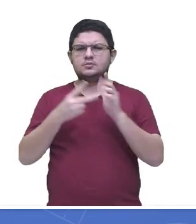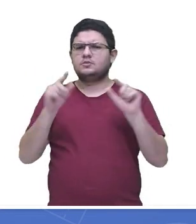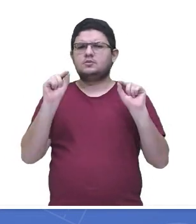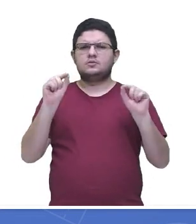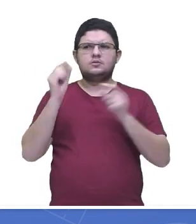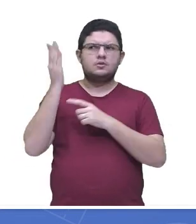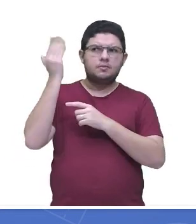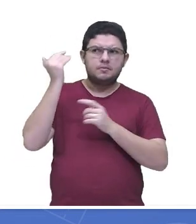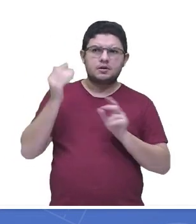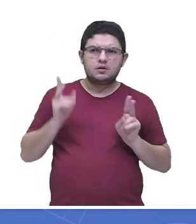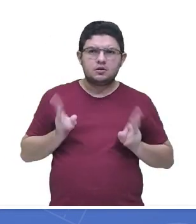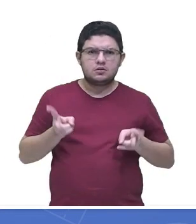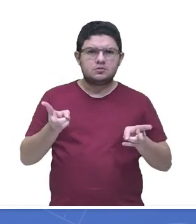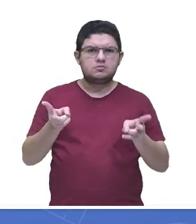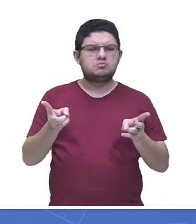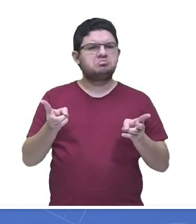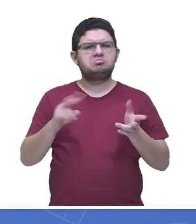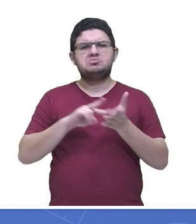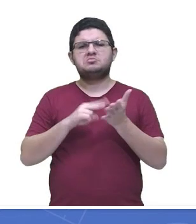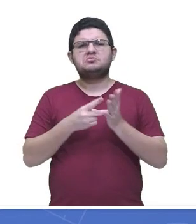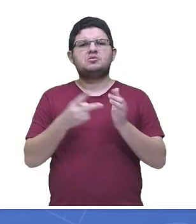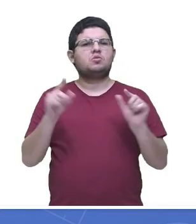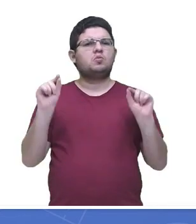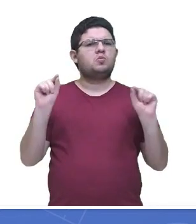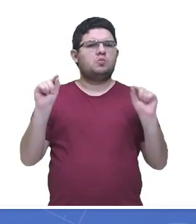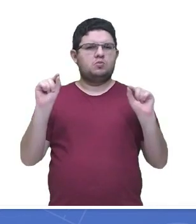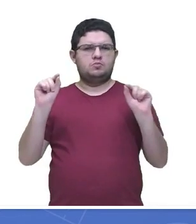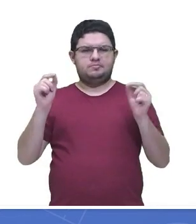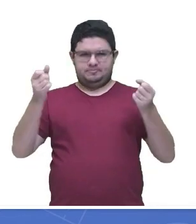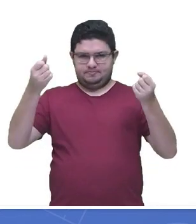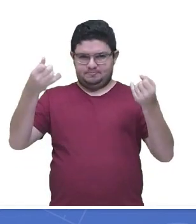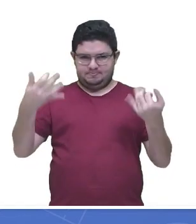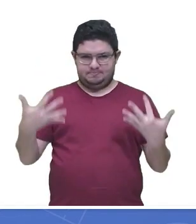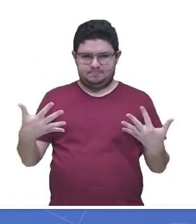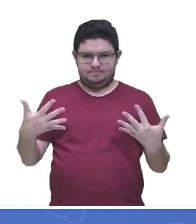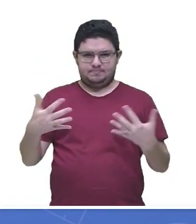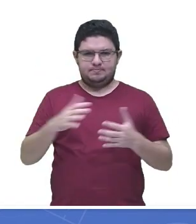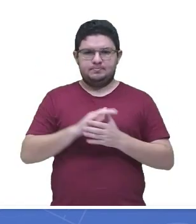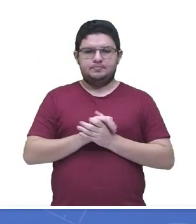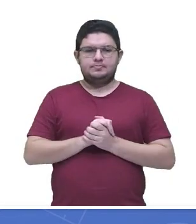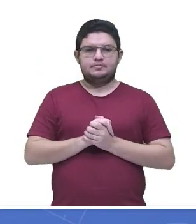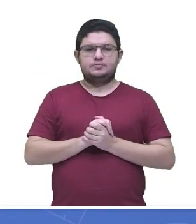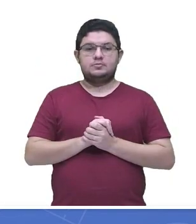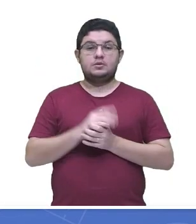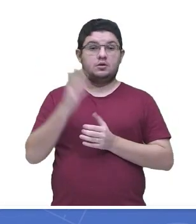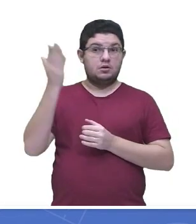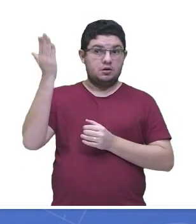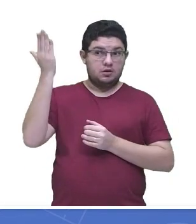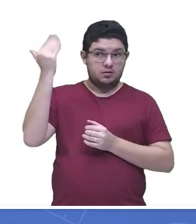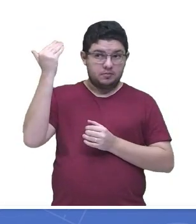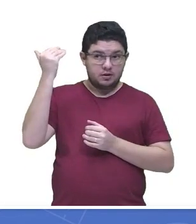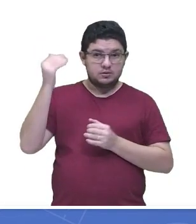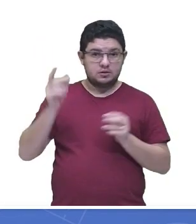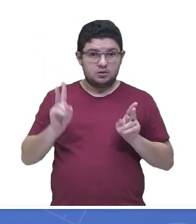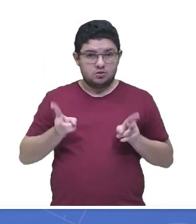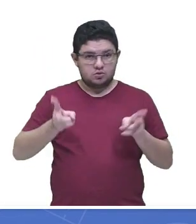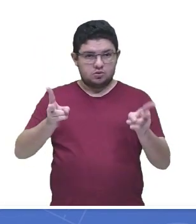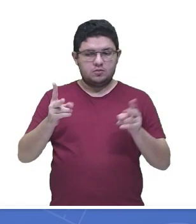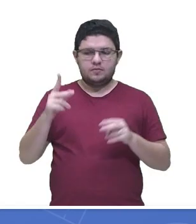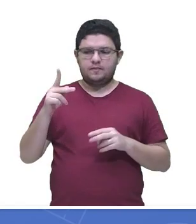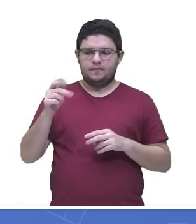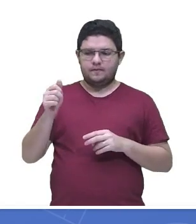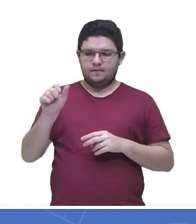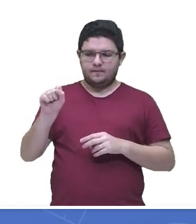contínuo aí, gente? Vejam comigo. Então, pessoal, o past continuous